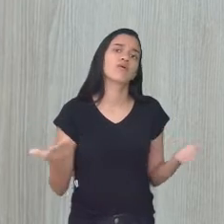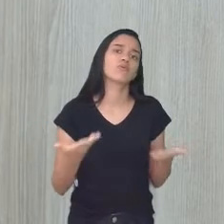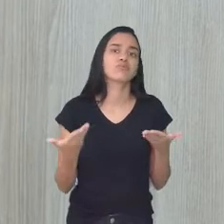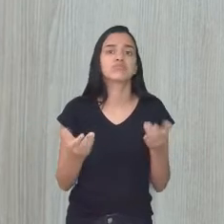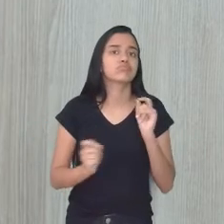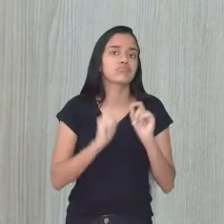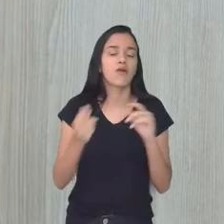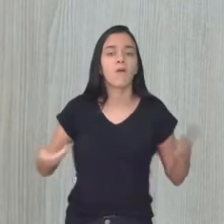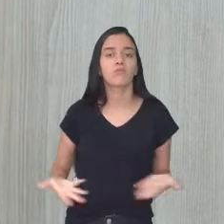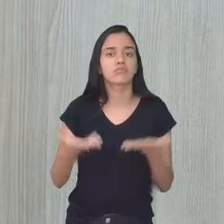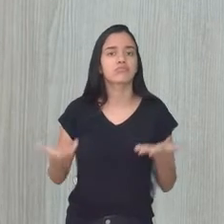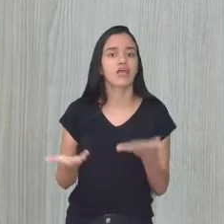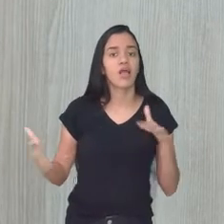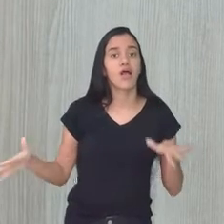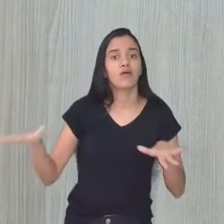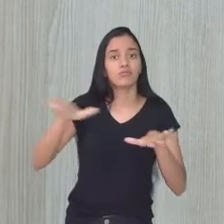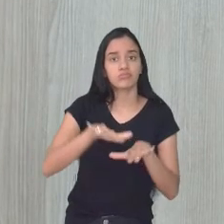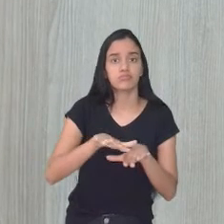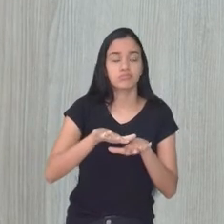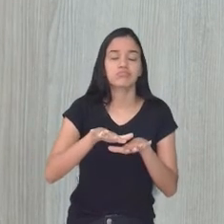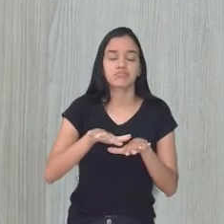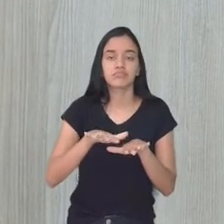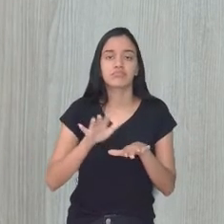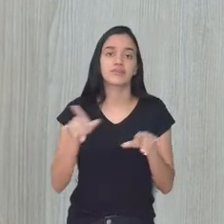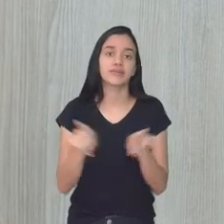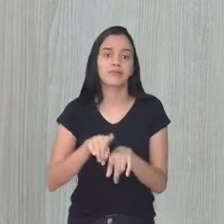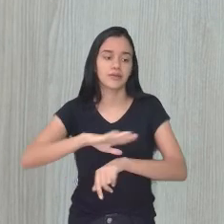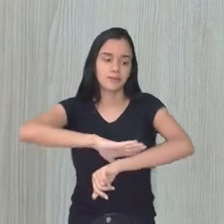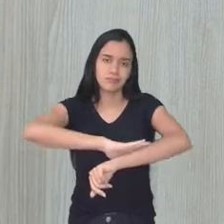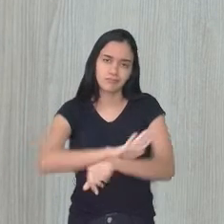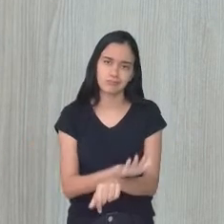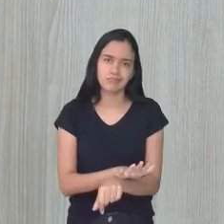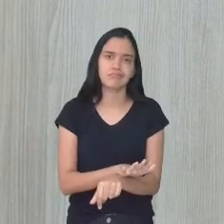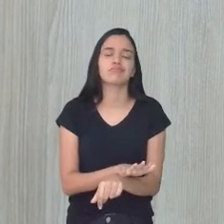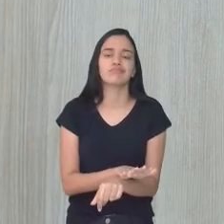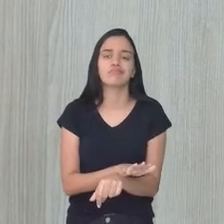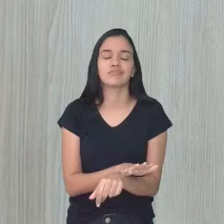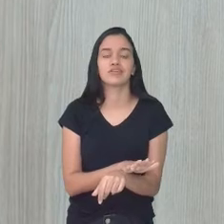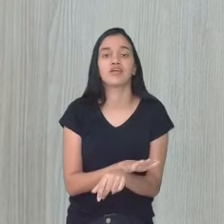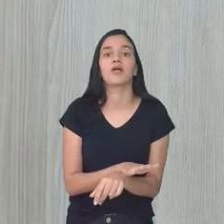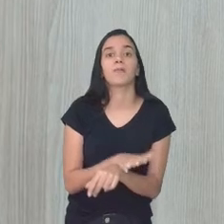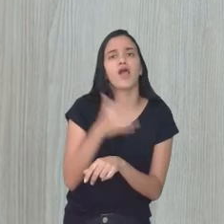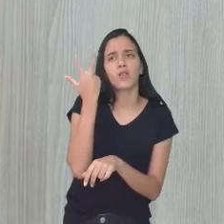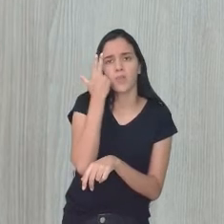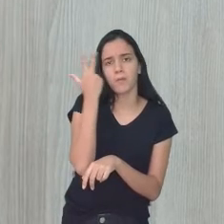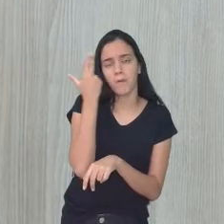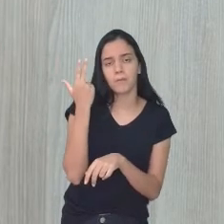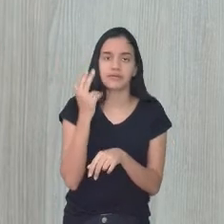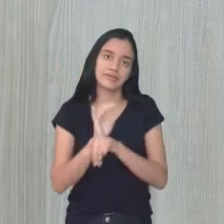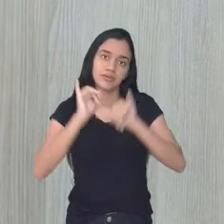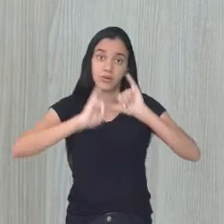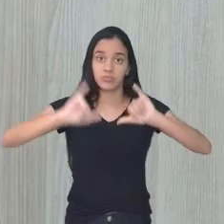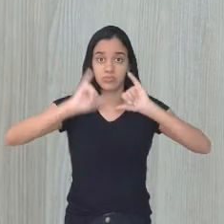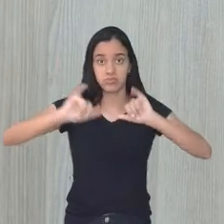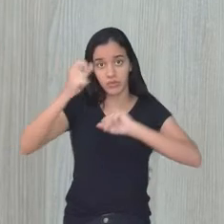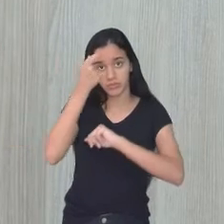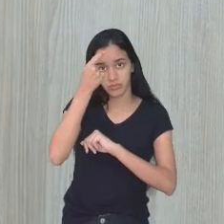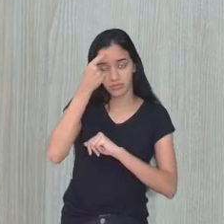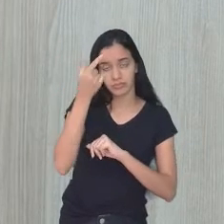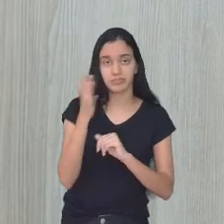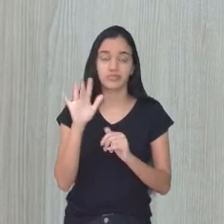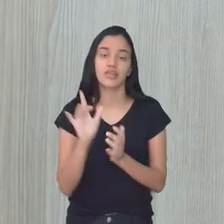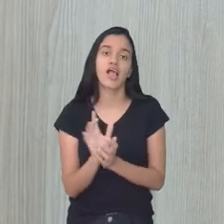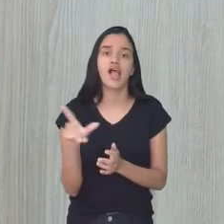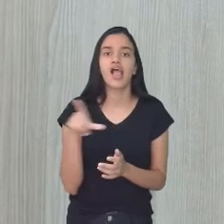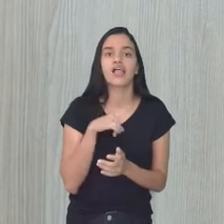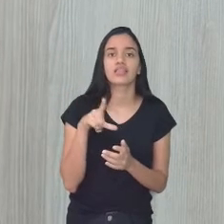promover ações de inclusão social, combate preconceito, discriminação. Normalmente essas campanhas de conscientização, elas